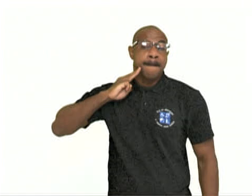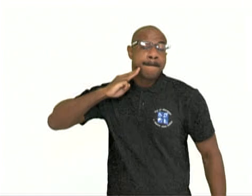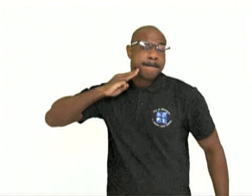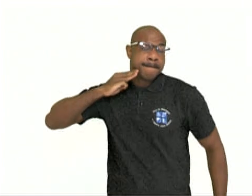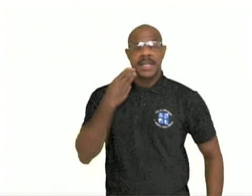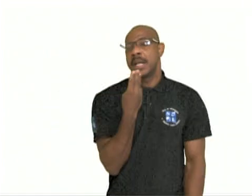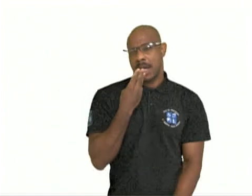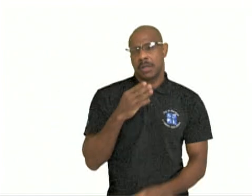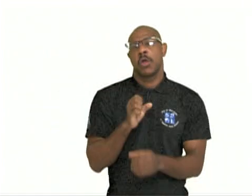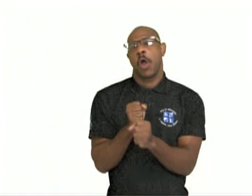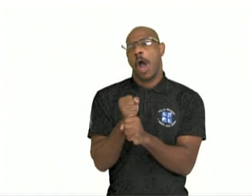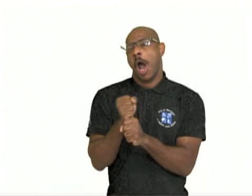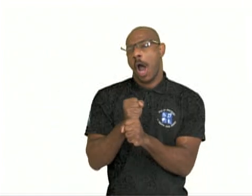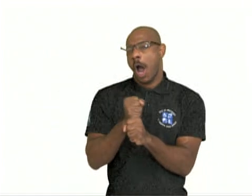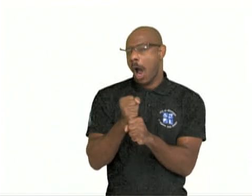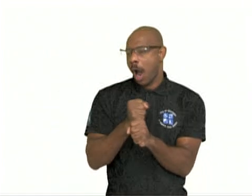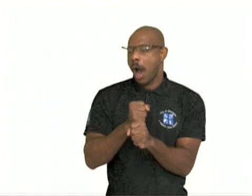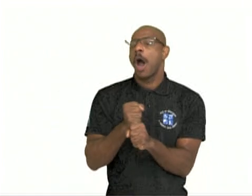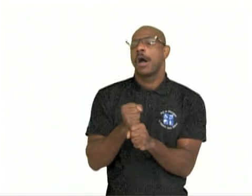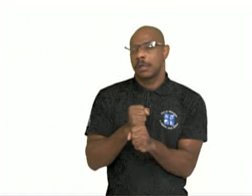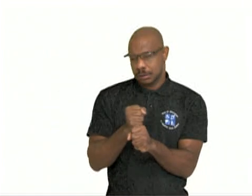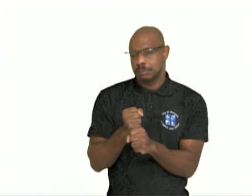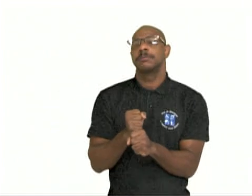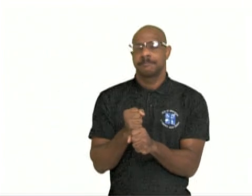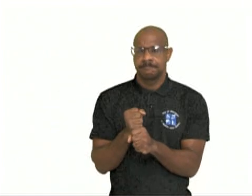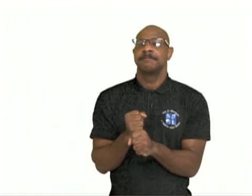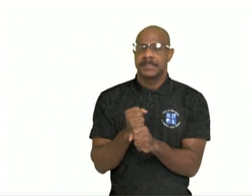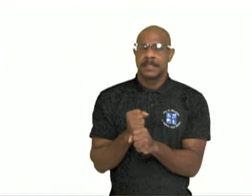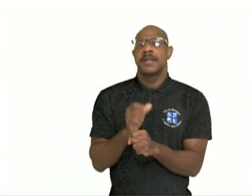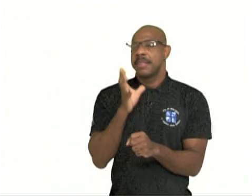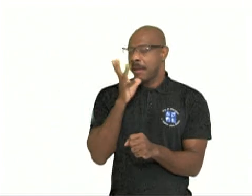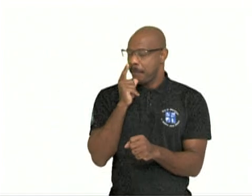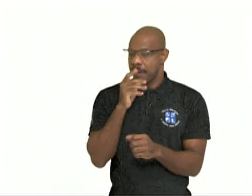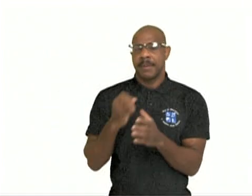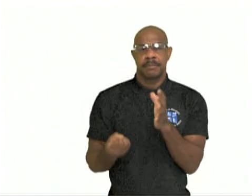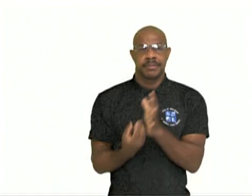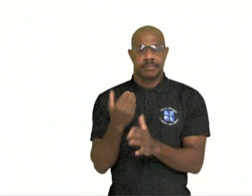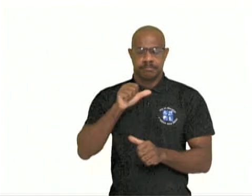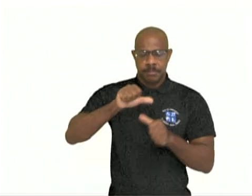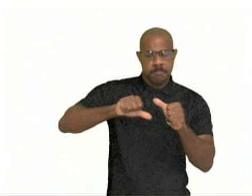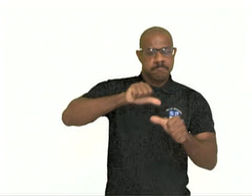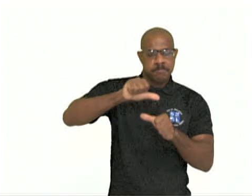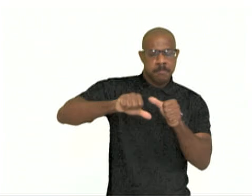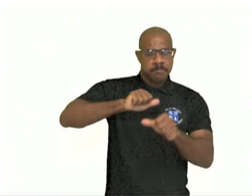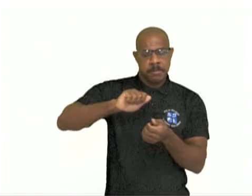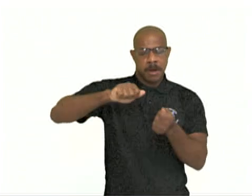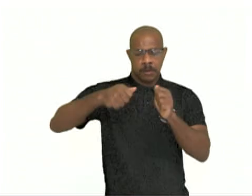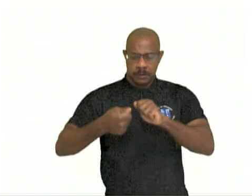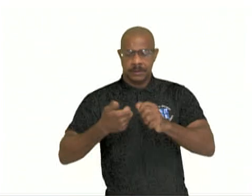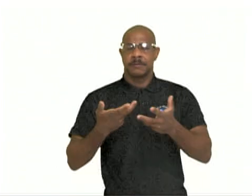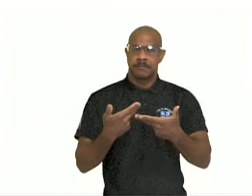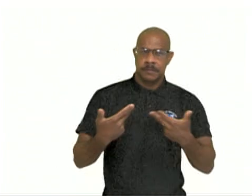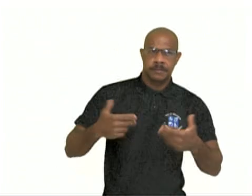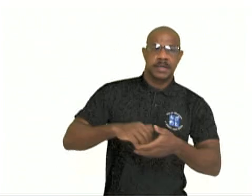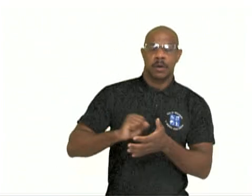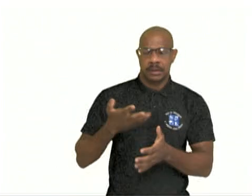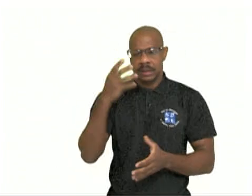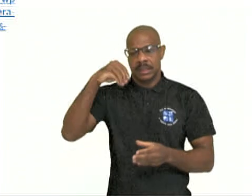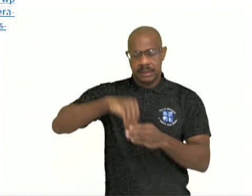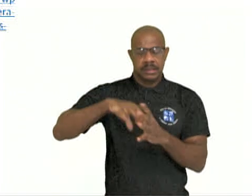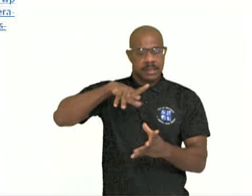anos, são milhões de anos ou bilhões de anos até para que todas essas mudanças tenham acontecido no nosso